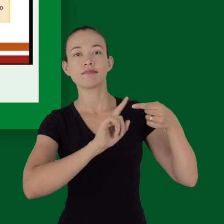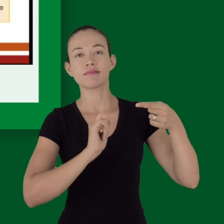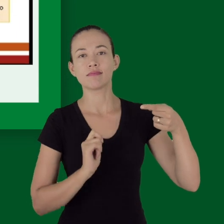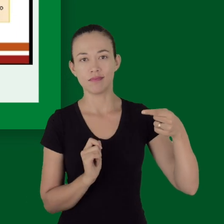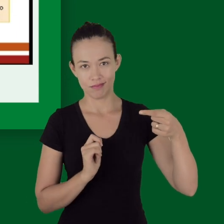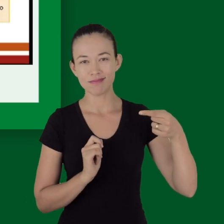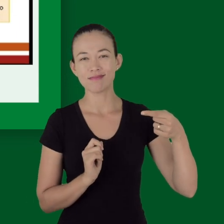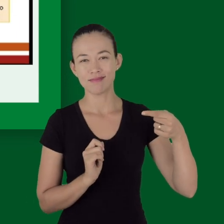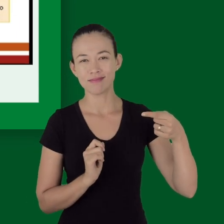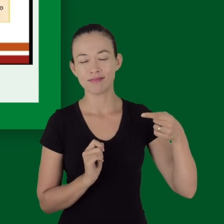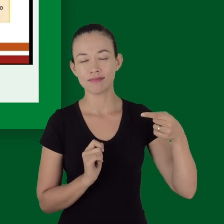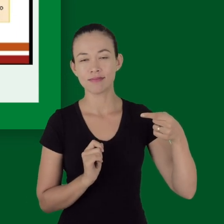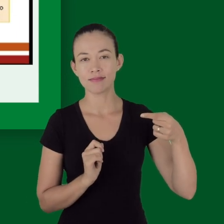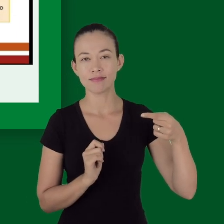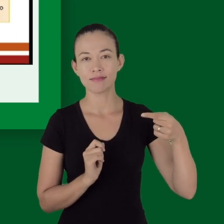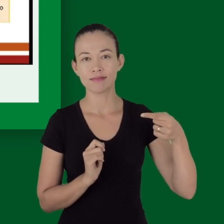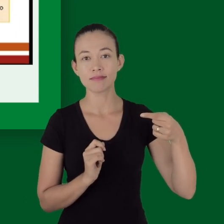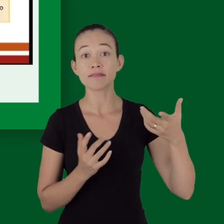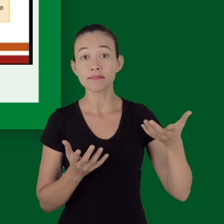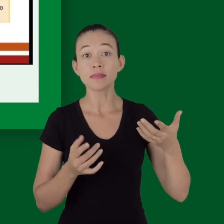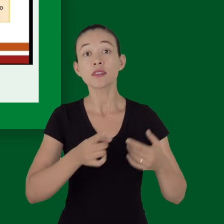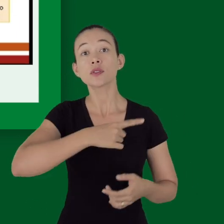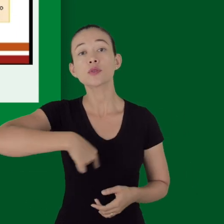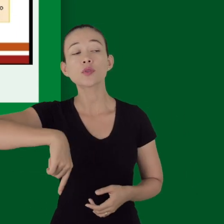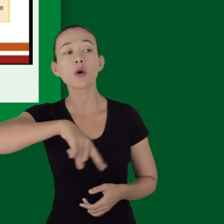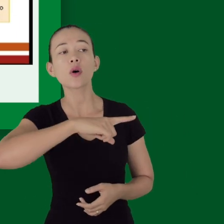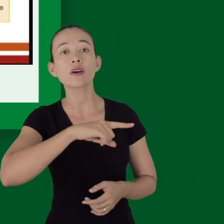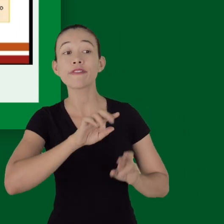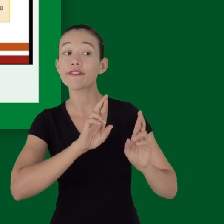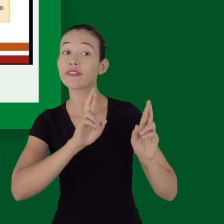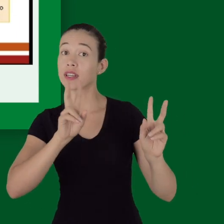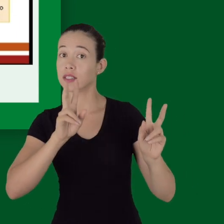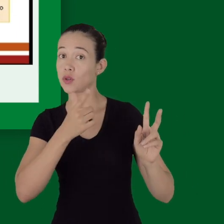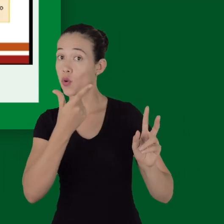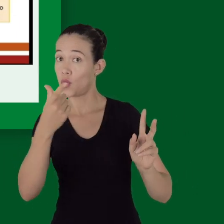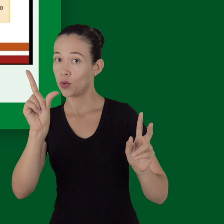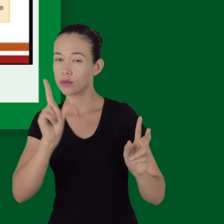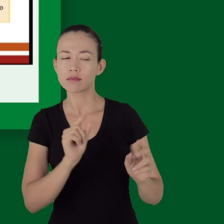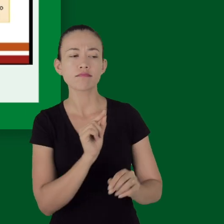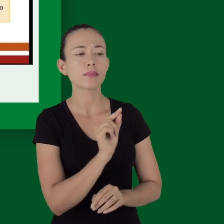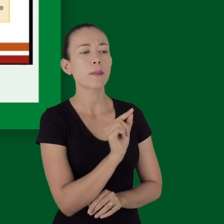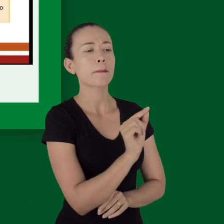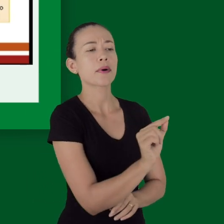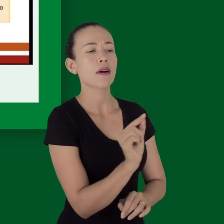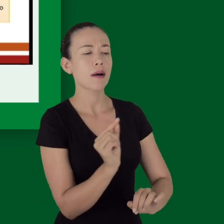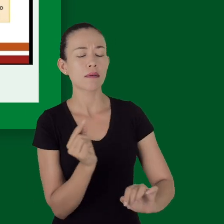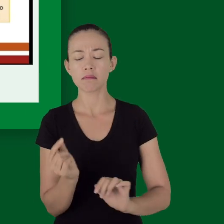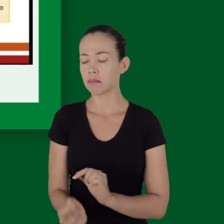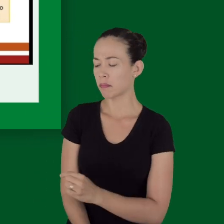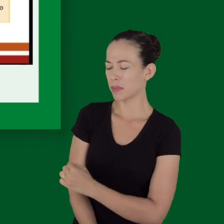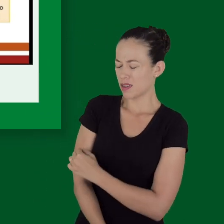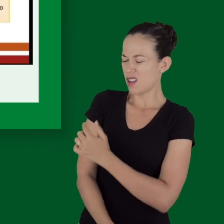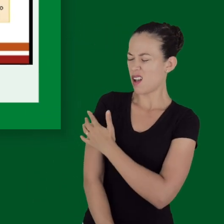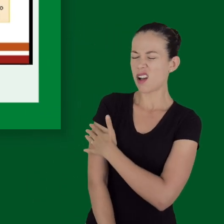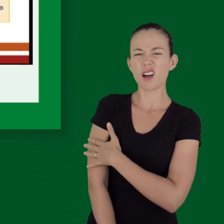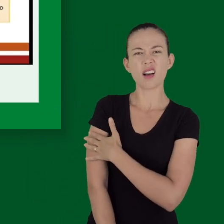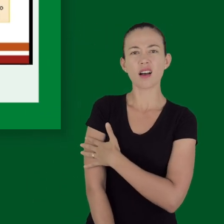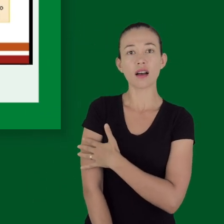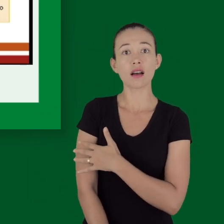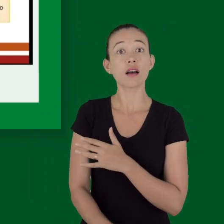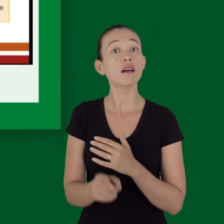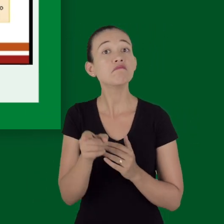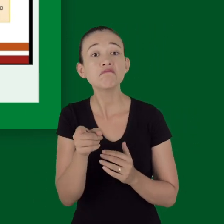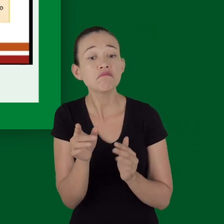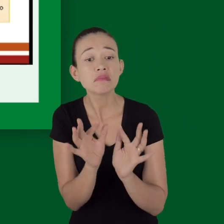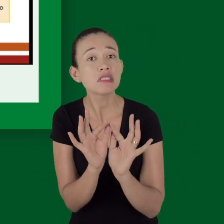E no momento que você toca, esse músculo responde, isso eu estou avaliando aí trato córtico-espinhal. Então, no momento que a gente avalia